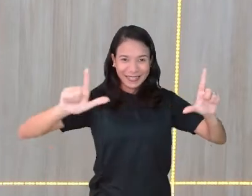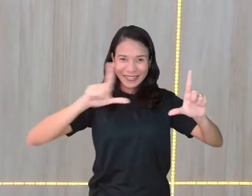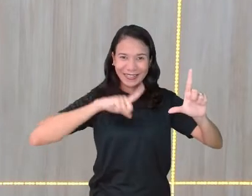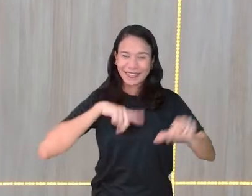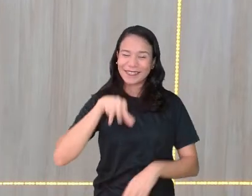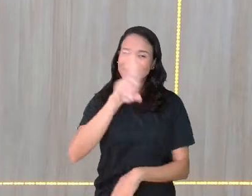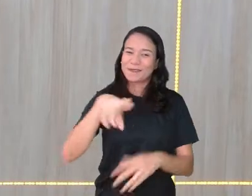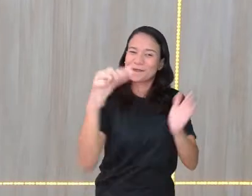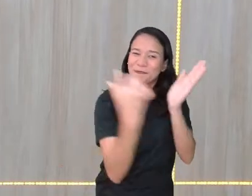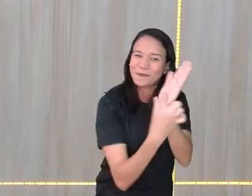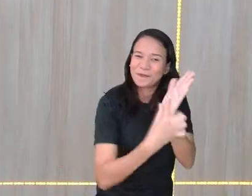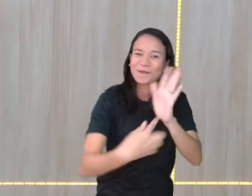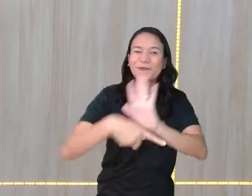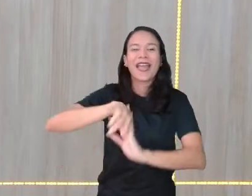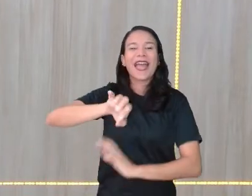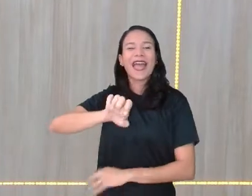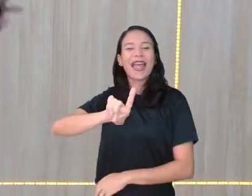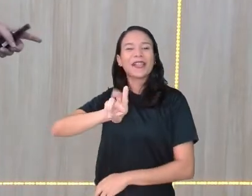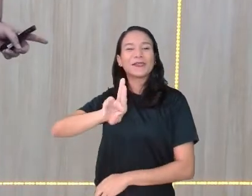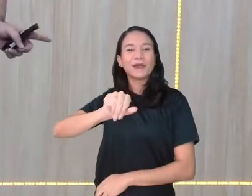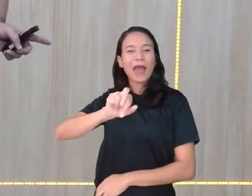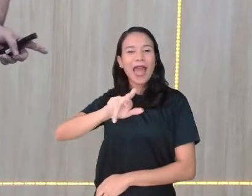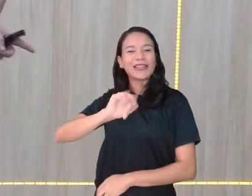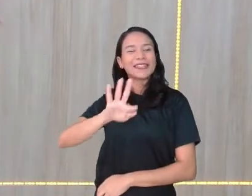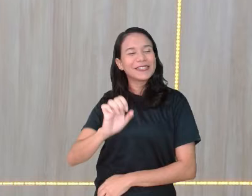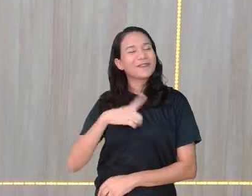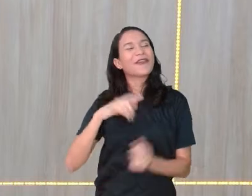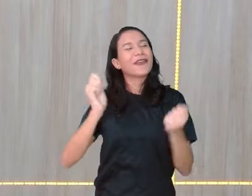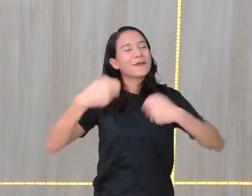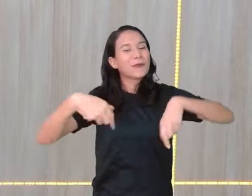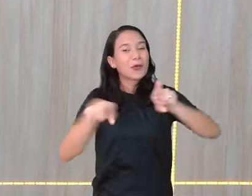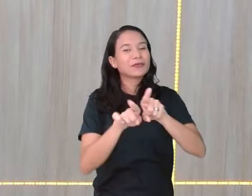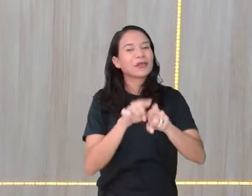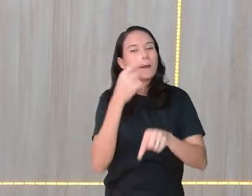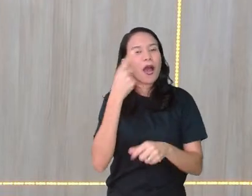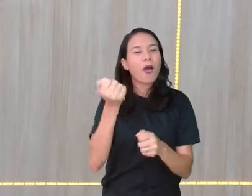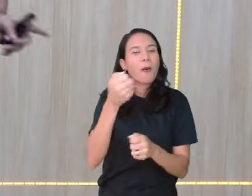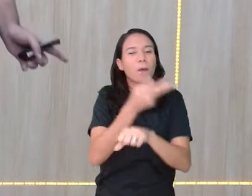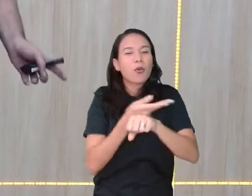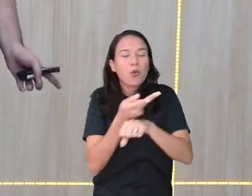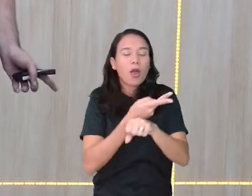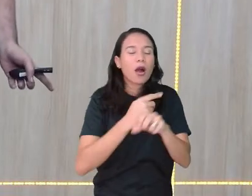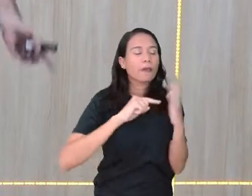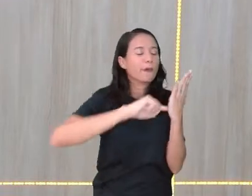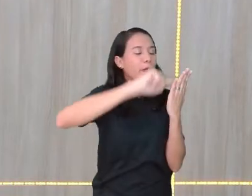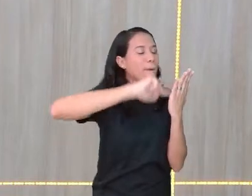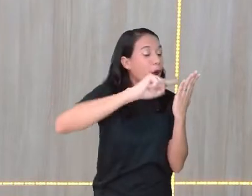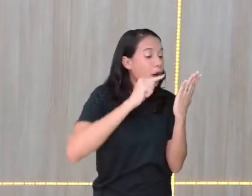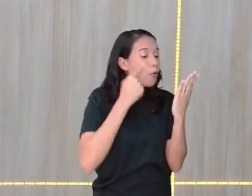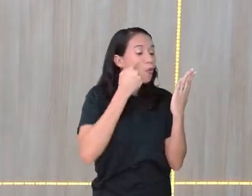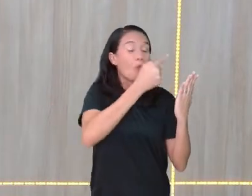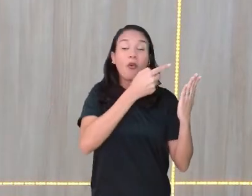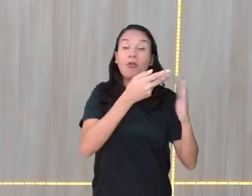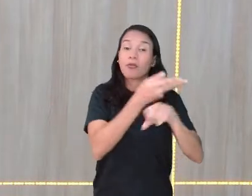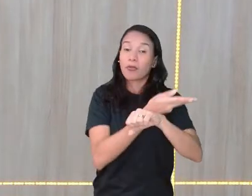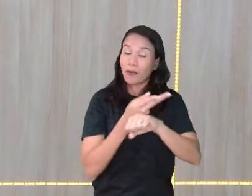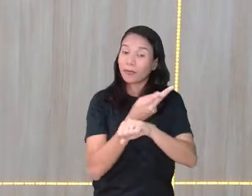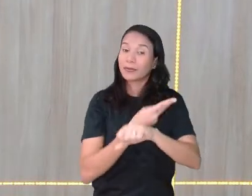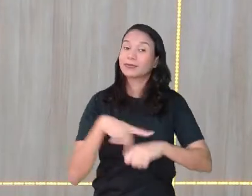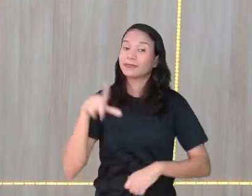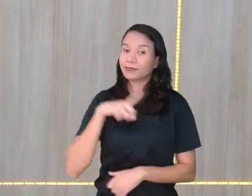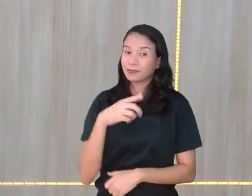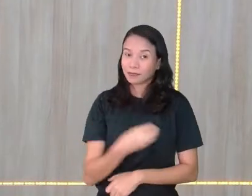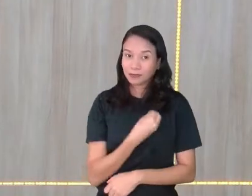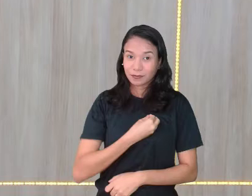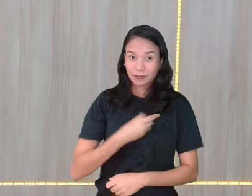no seu celular o Educa Recife, se você quiser direto, né, na Play Store, Apple Store do seu celular, aí você